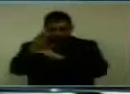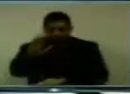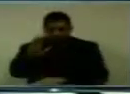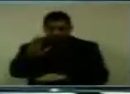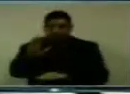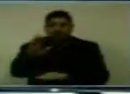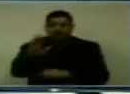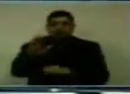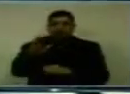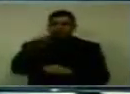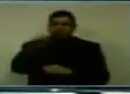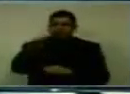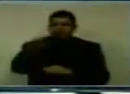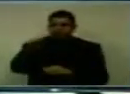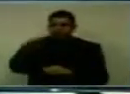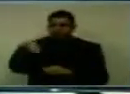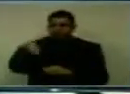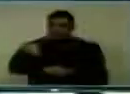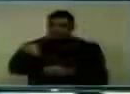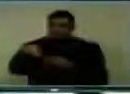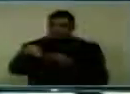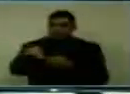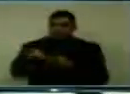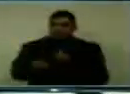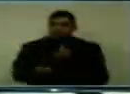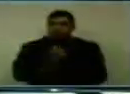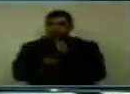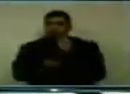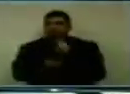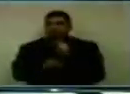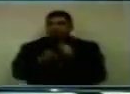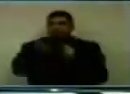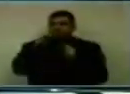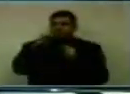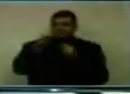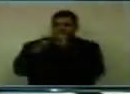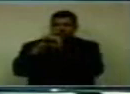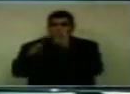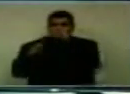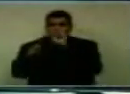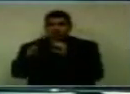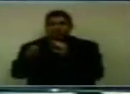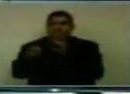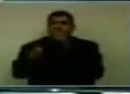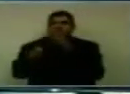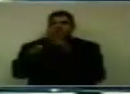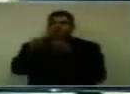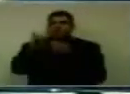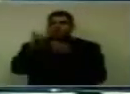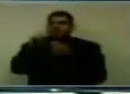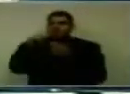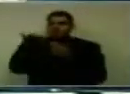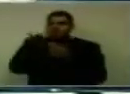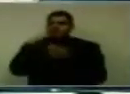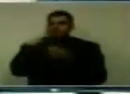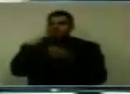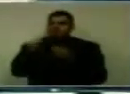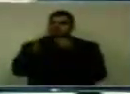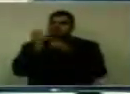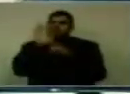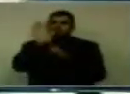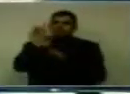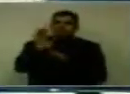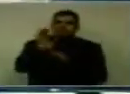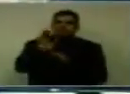rebaixado pela Arsan, para 15%, índice